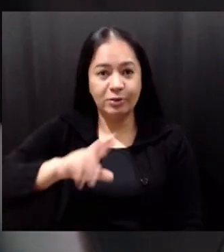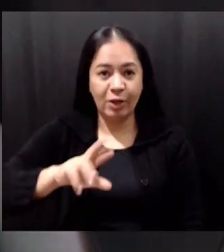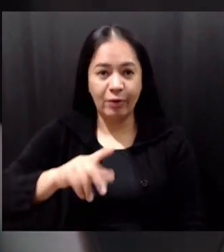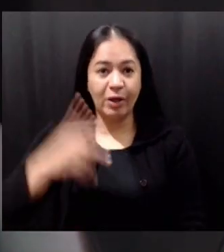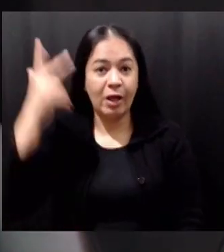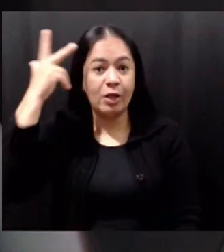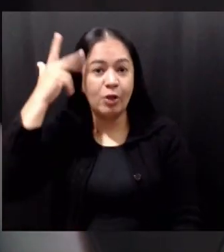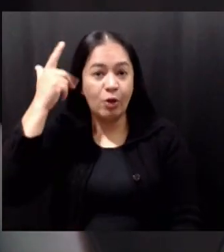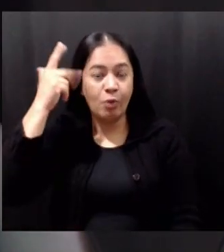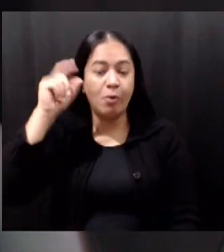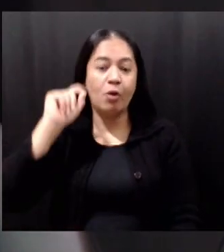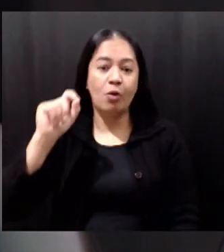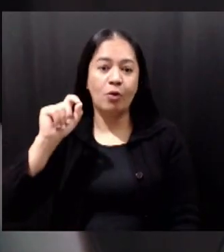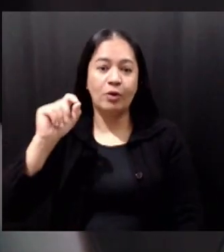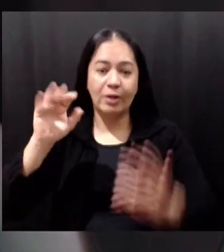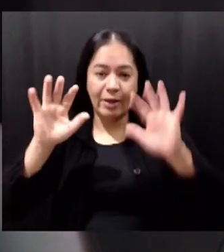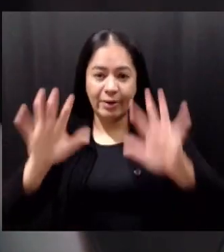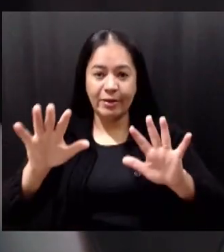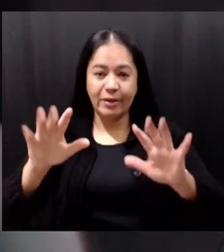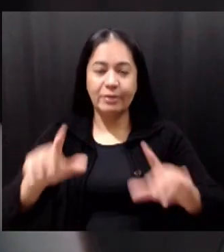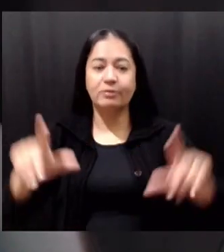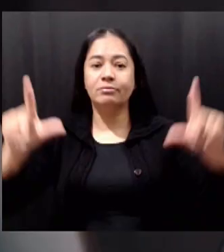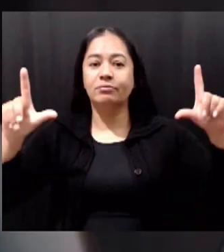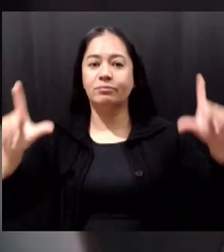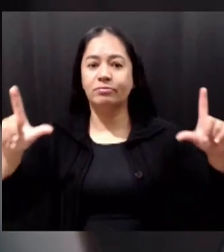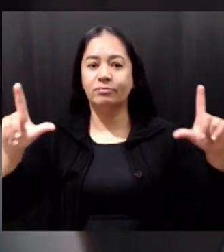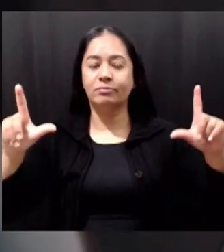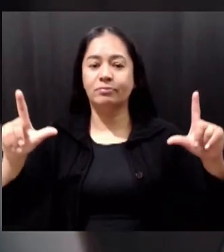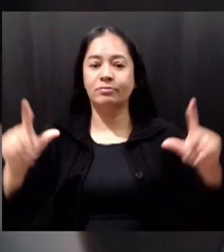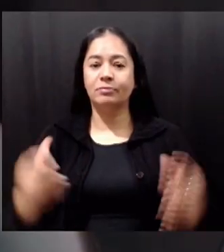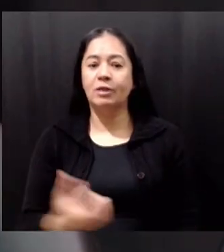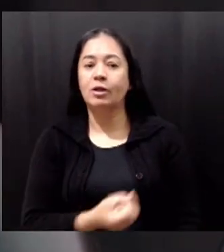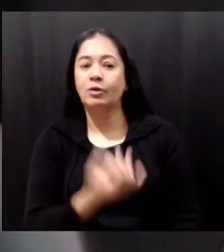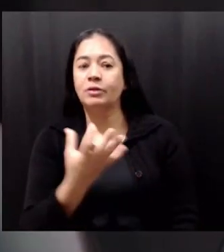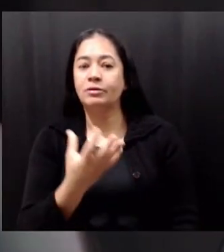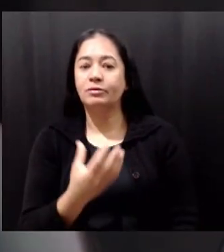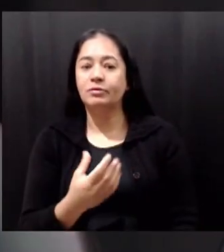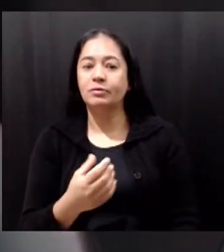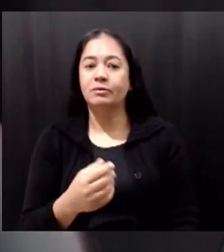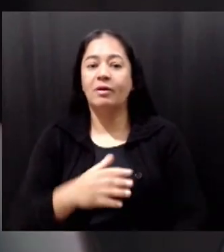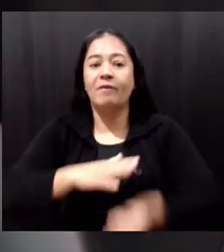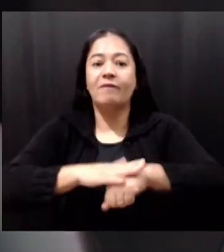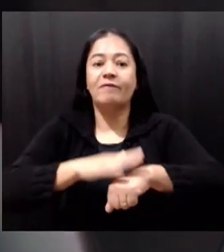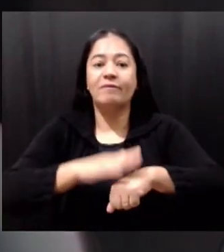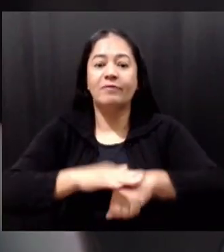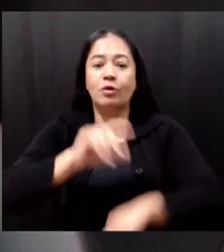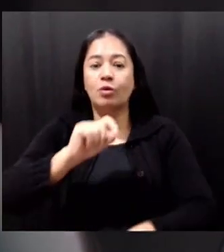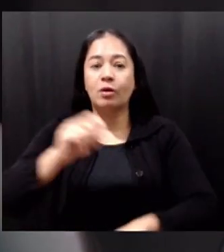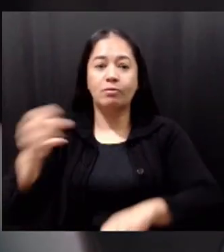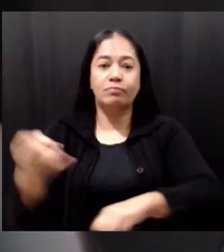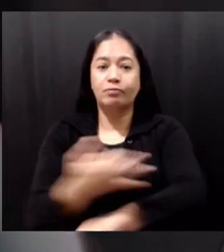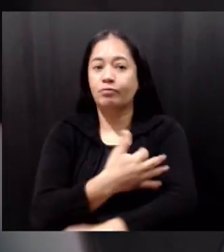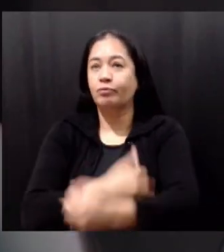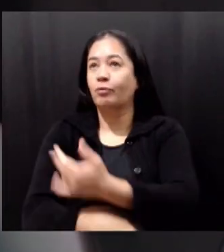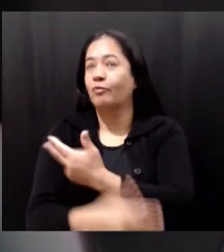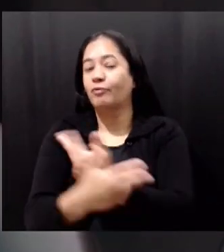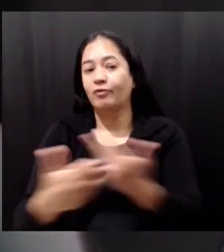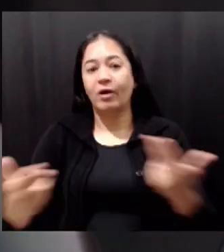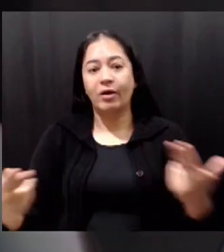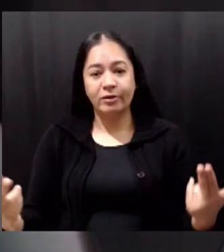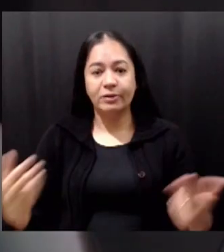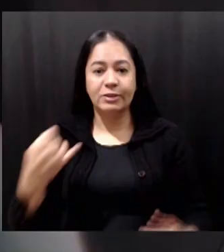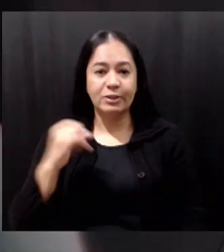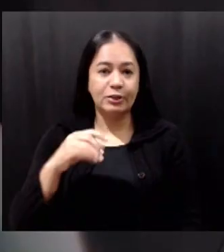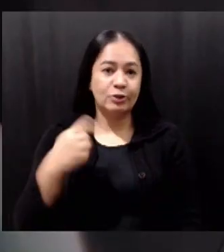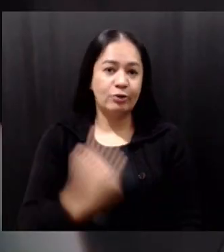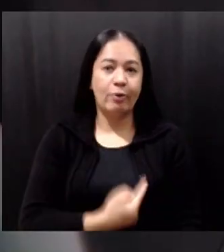essa exposição, né, a esse excesso, vá produzindo uma série de emoções. E se a gente pensar, por exemplo, numa criança,